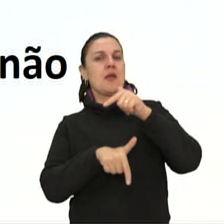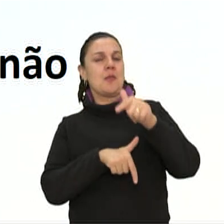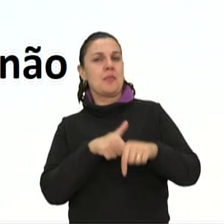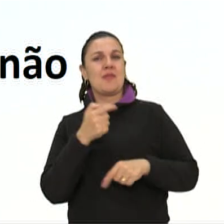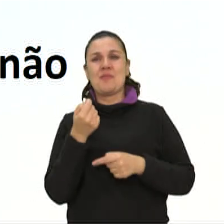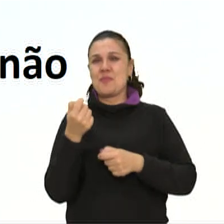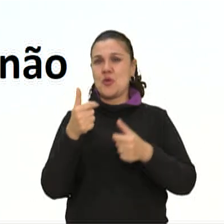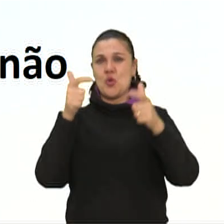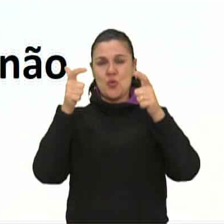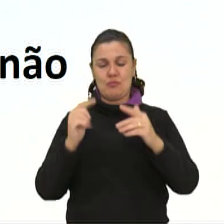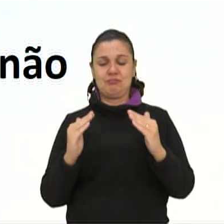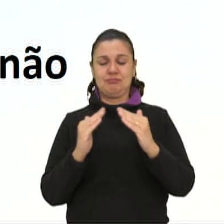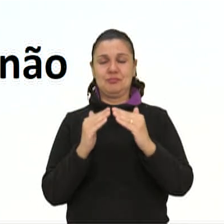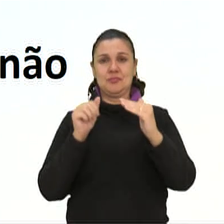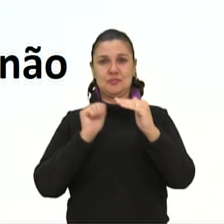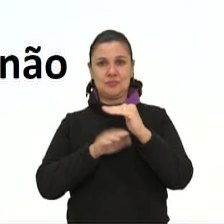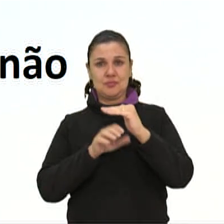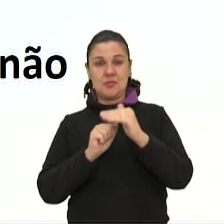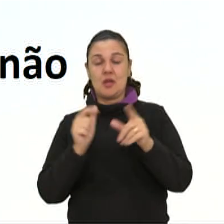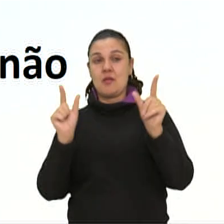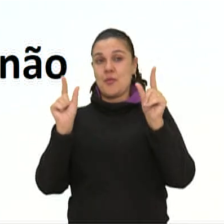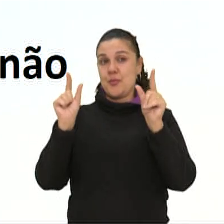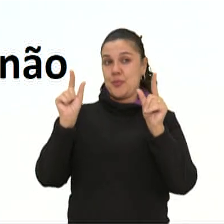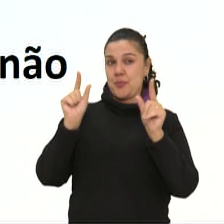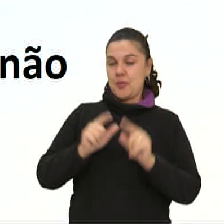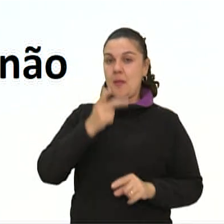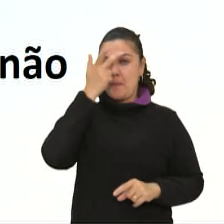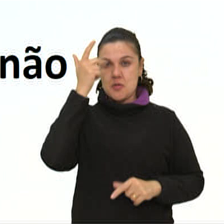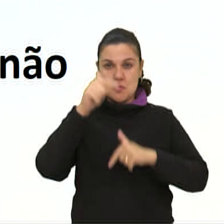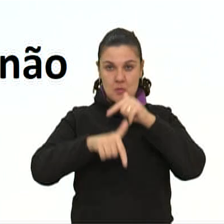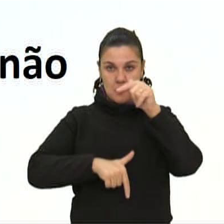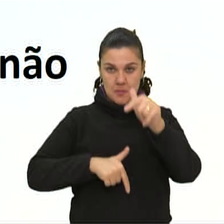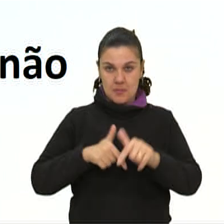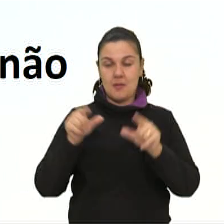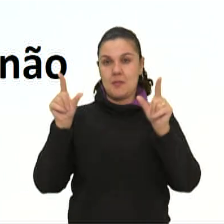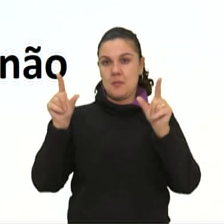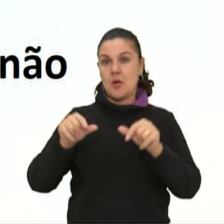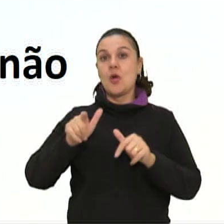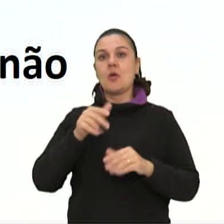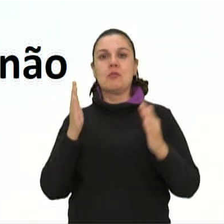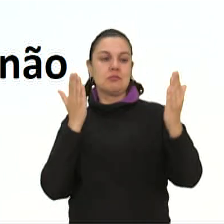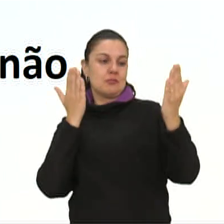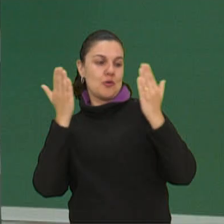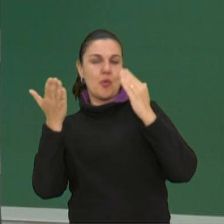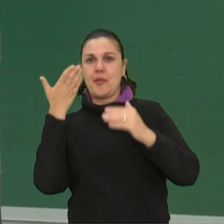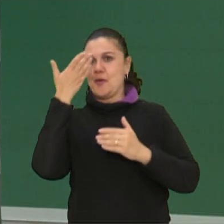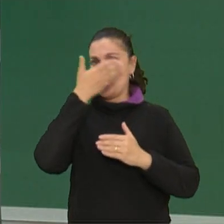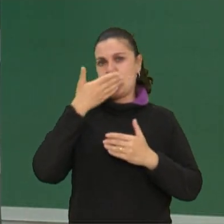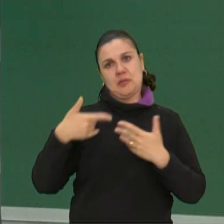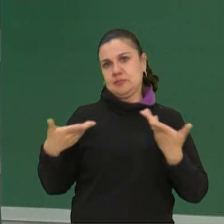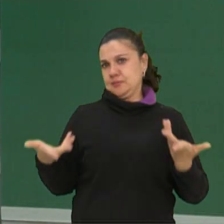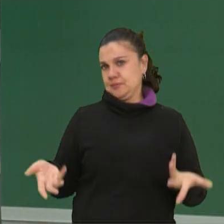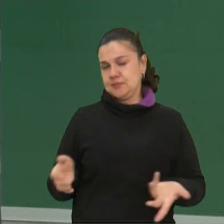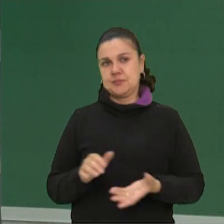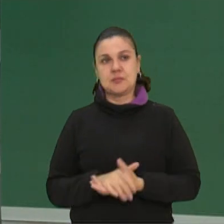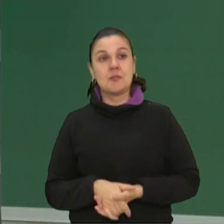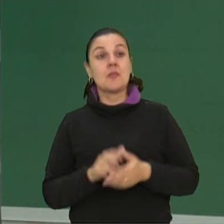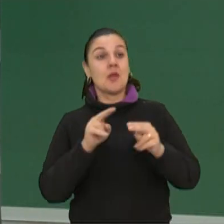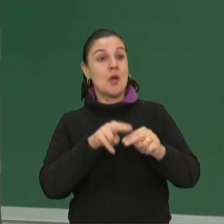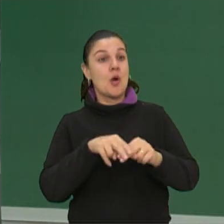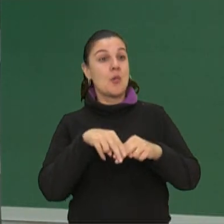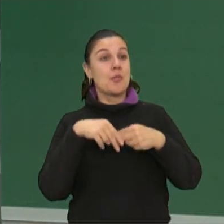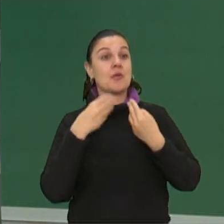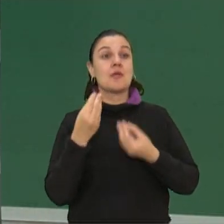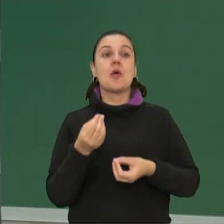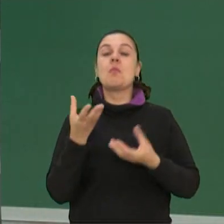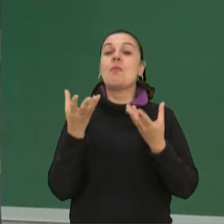menos instalações e exigia menos mão de obra. Em comparação com o açúcar, muito menos. Portanto,